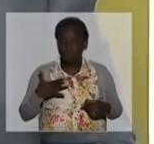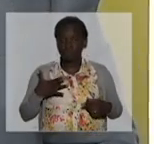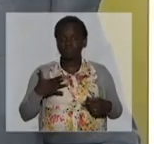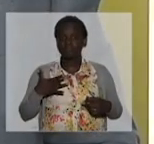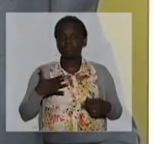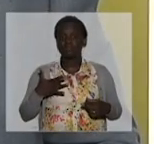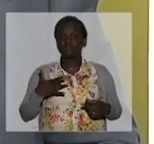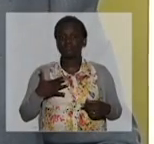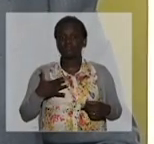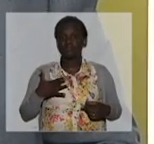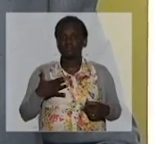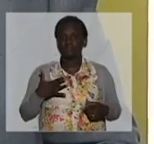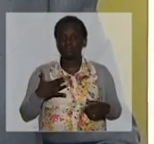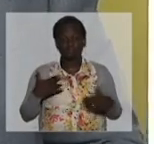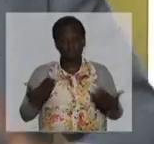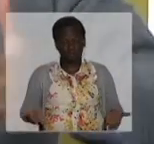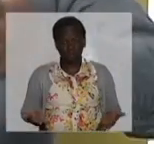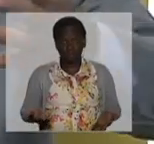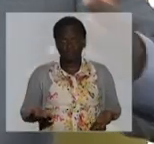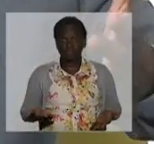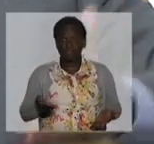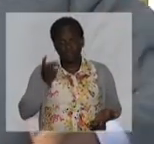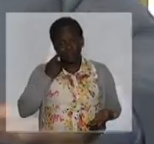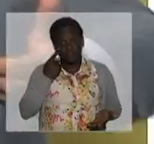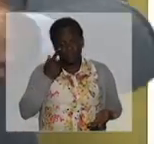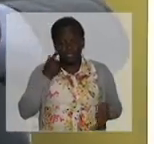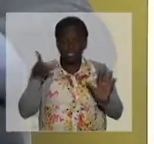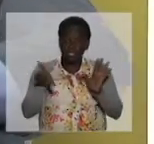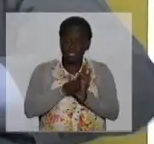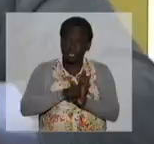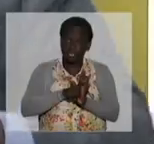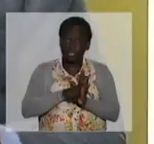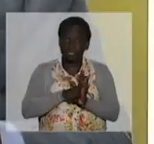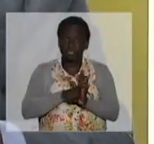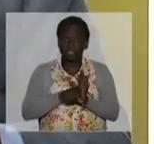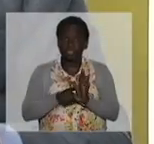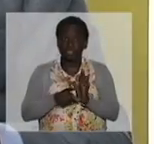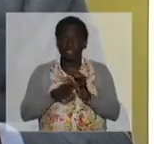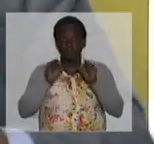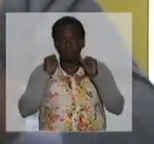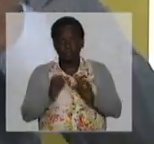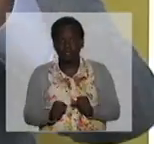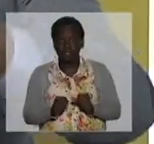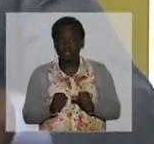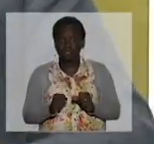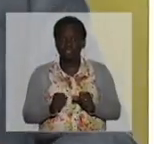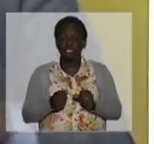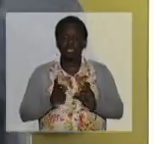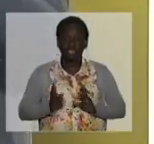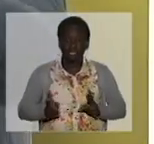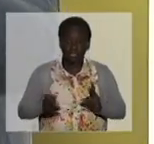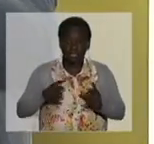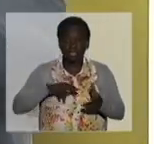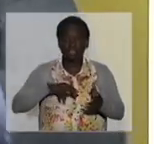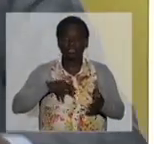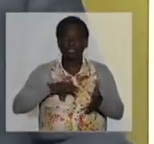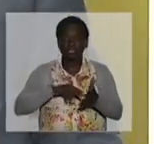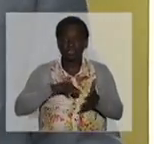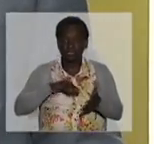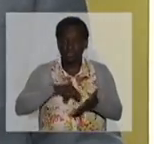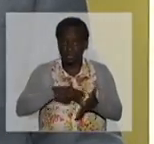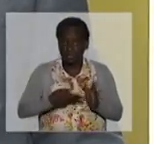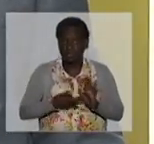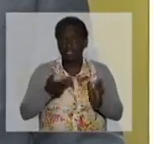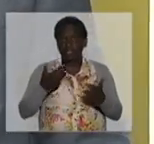saúde. Sim. Então, vamos ver se essa lei pode, ainda